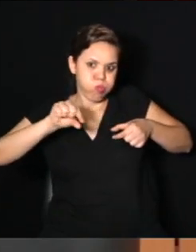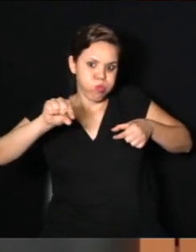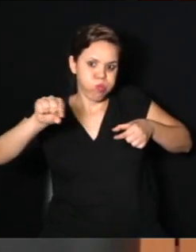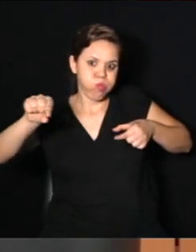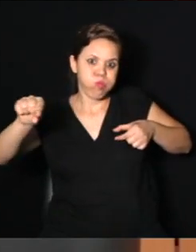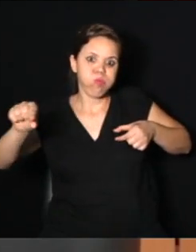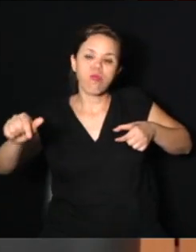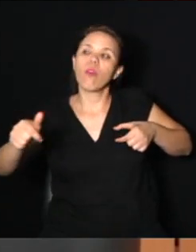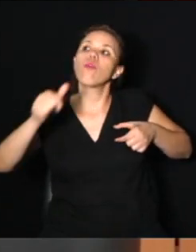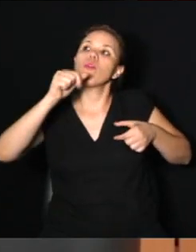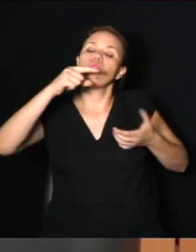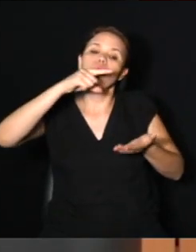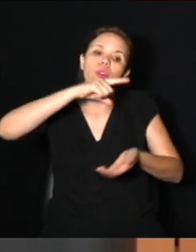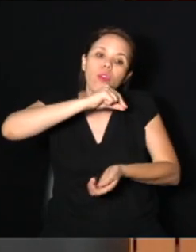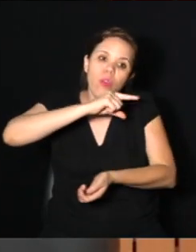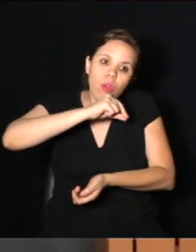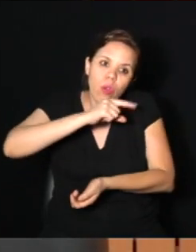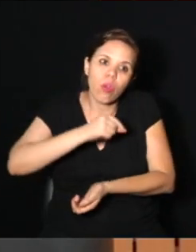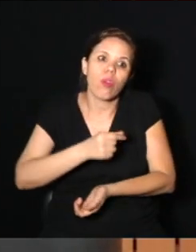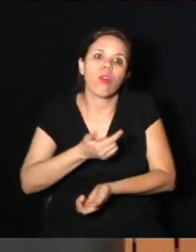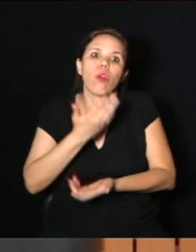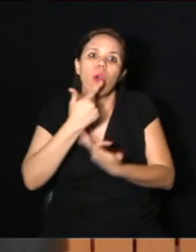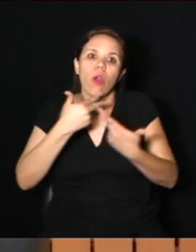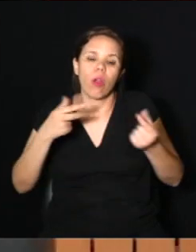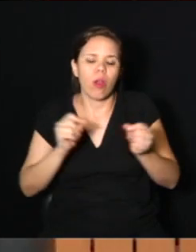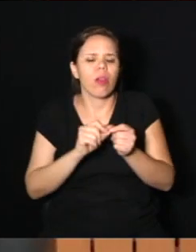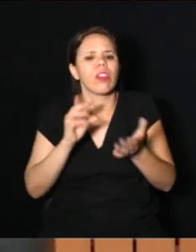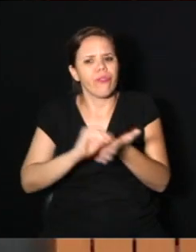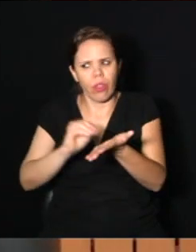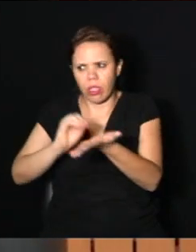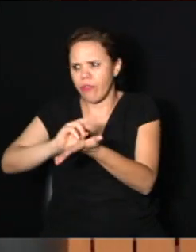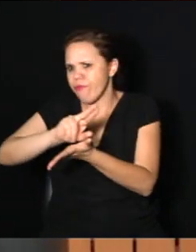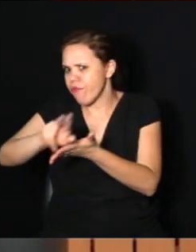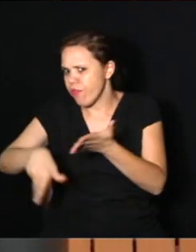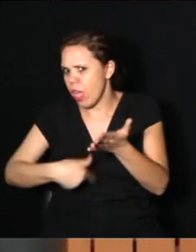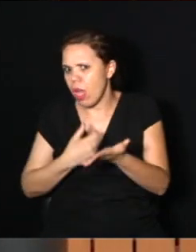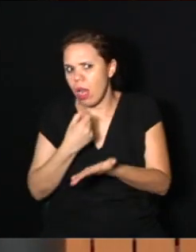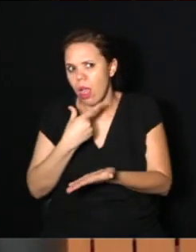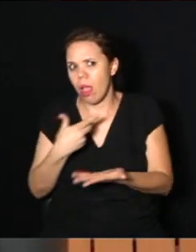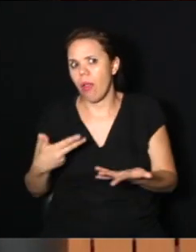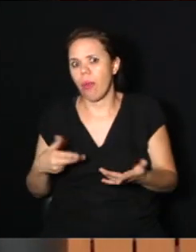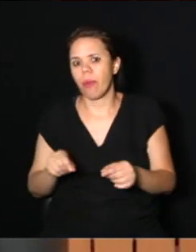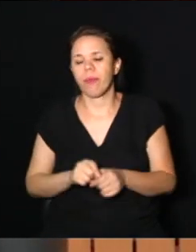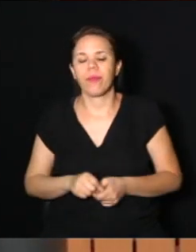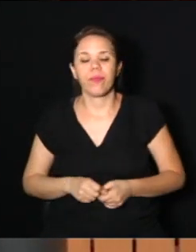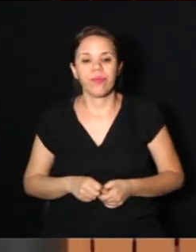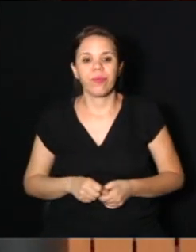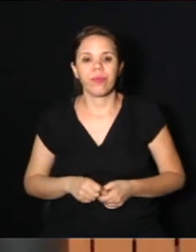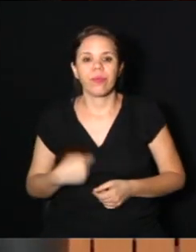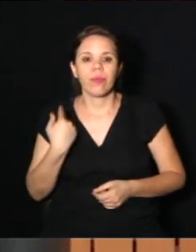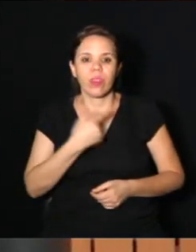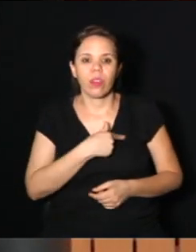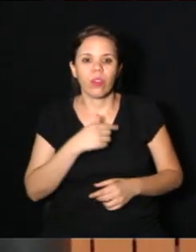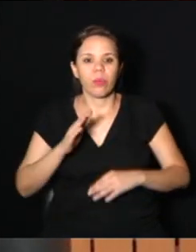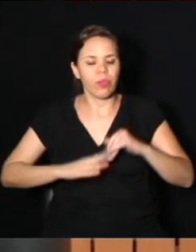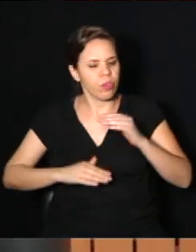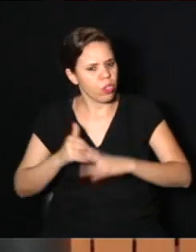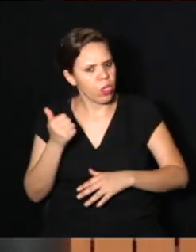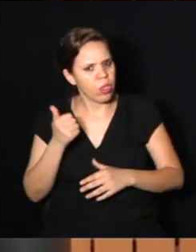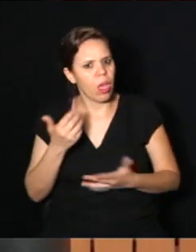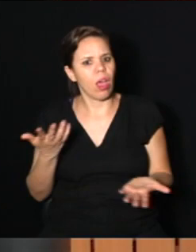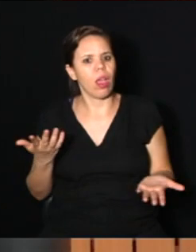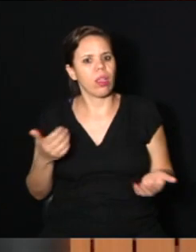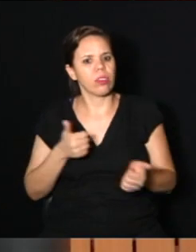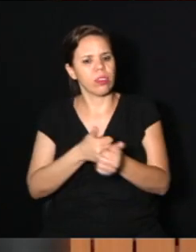outros medicamentos. Então, hoje nós, enquanto Movimento Popular de Saúde, temos acompanhado com